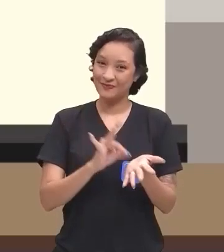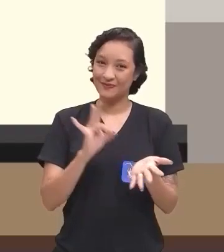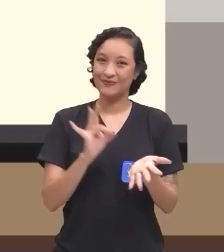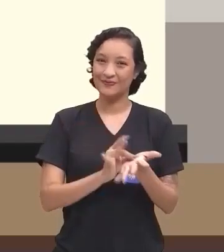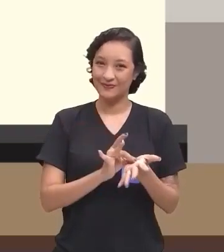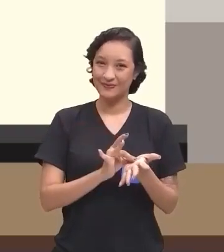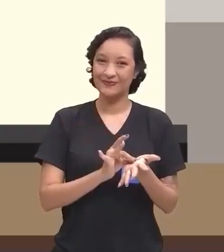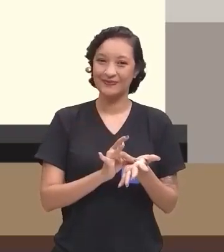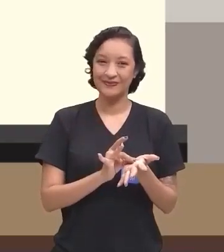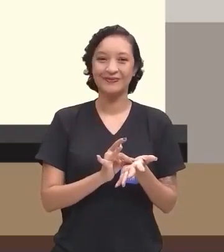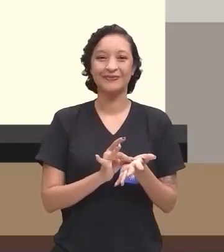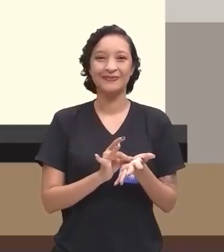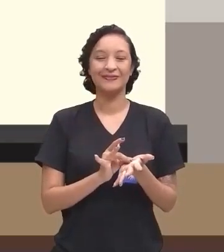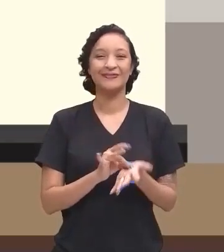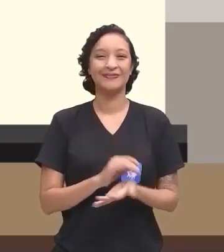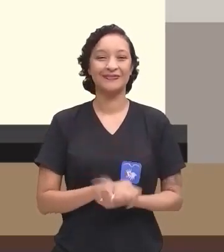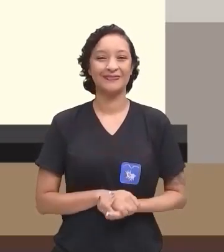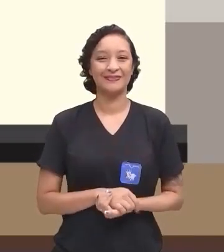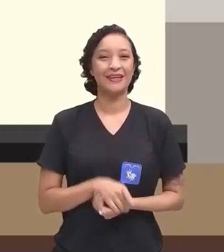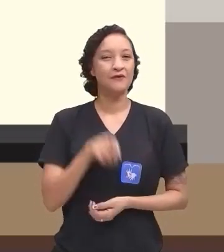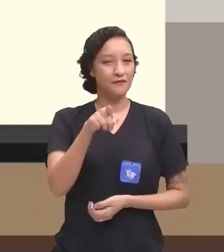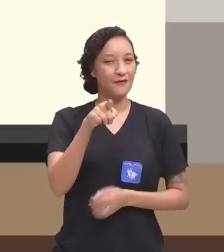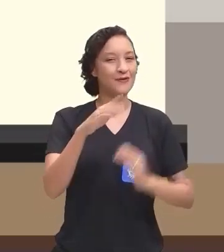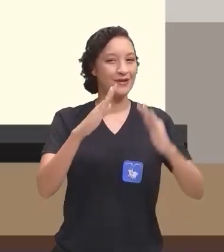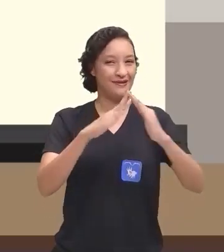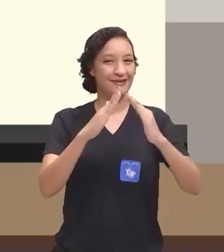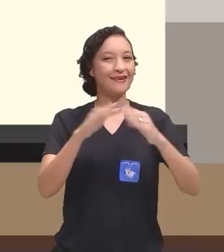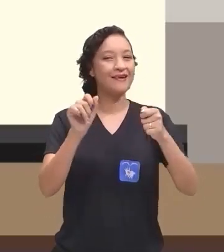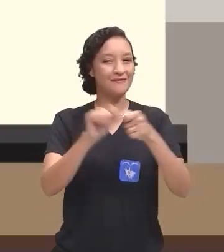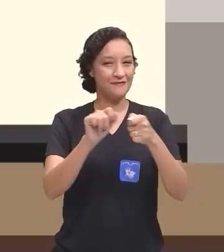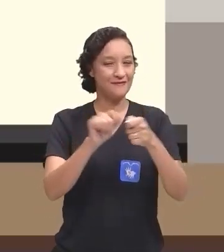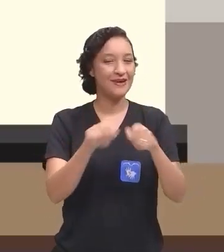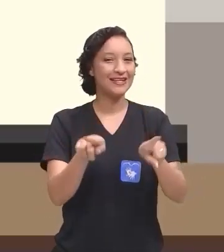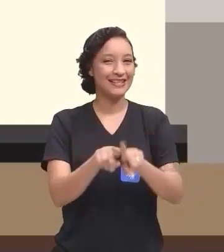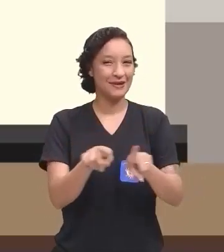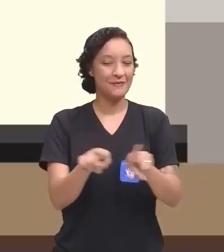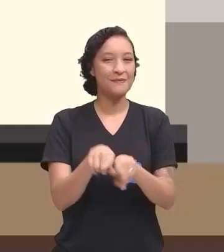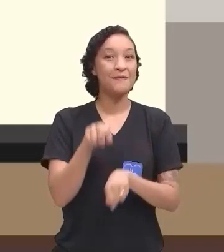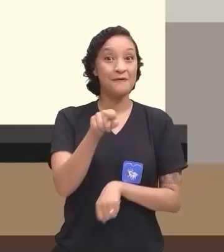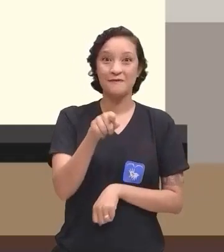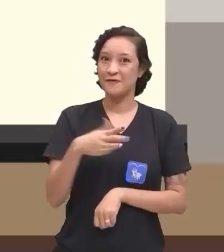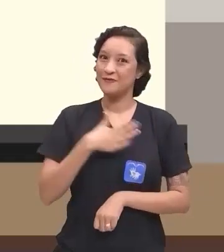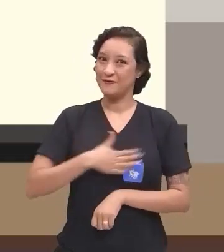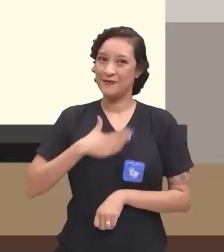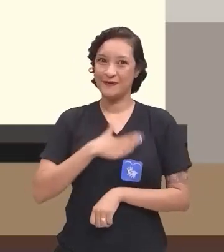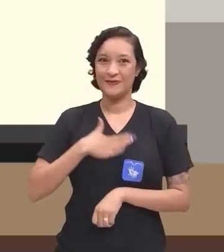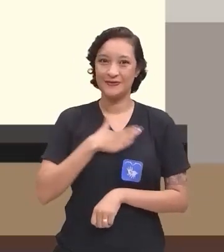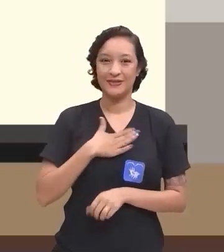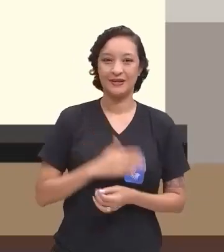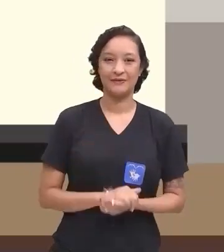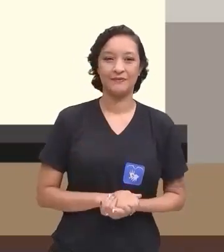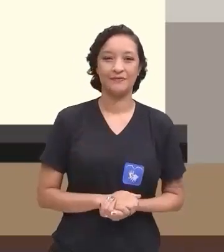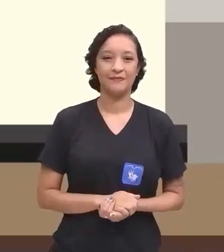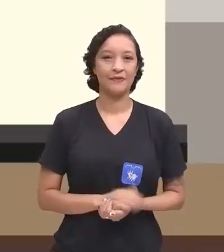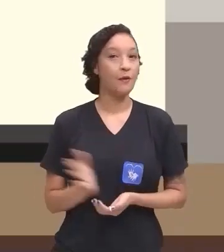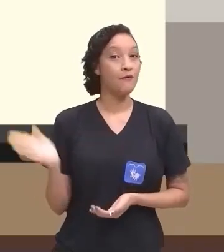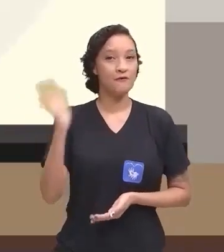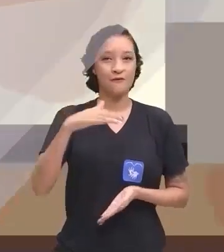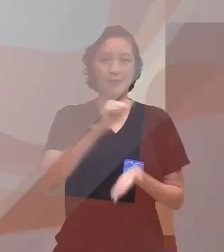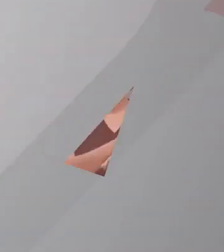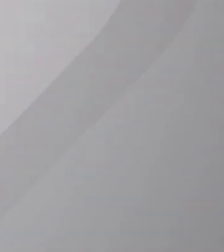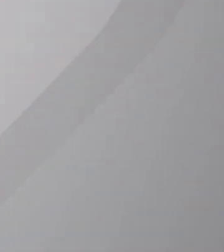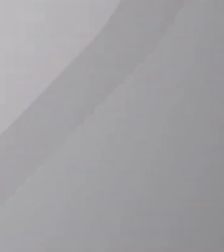mesmo! Tente aí na sua casa e eu tenho certeza que você vai se divertir muito. Vamos fazer o nosso exercitando de